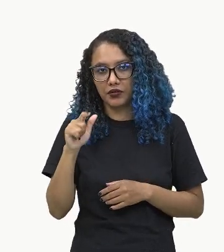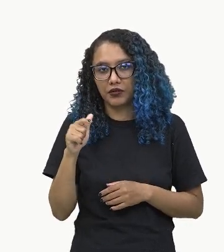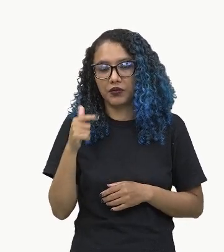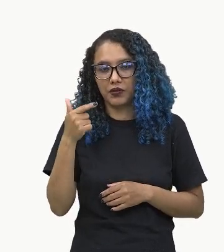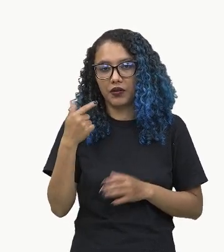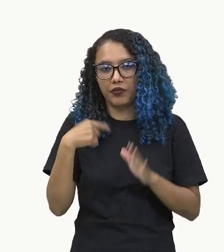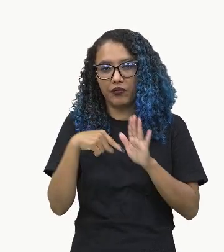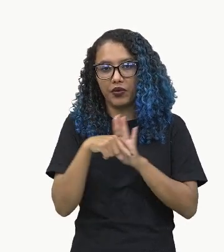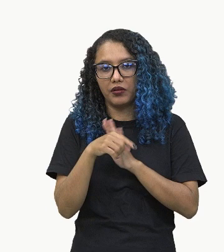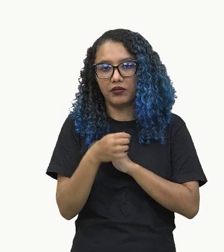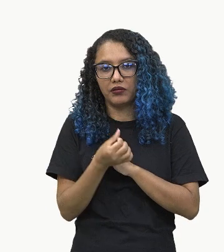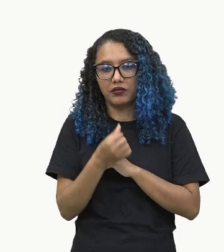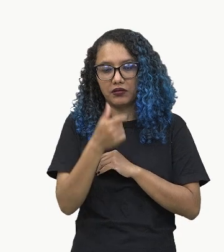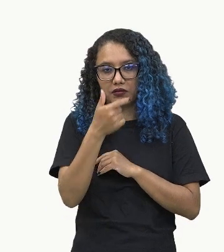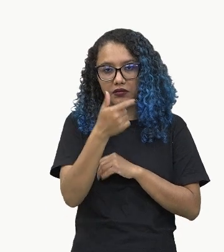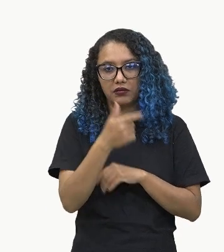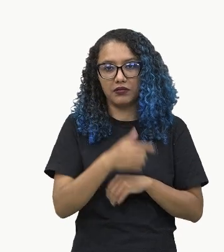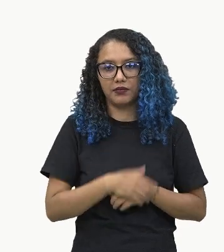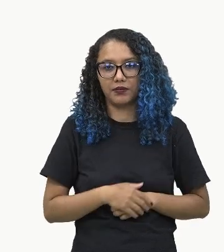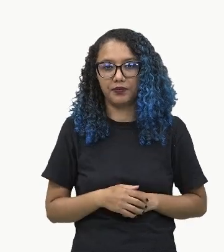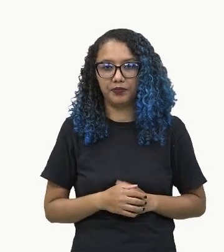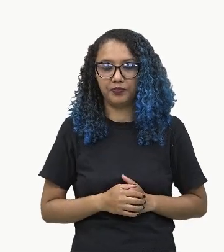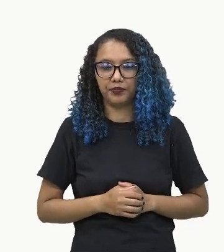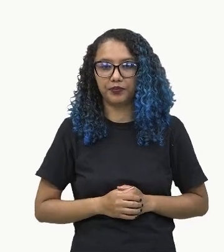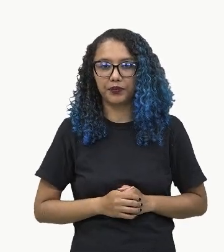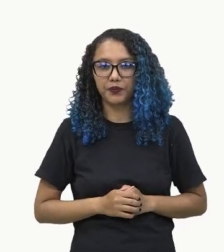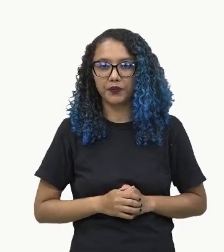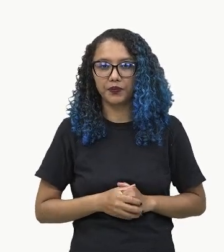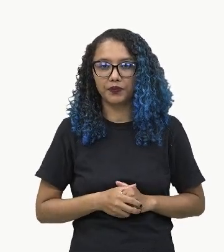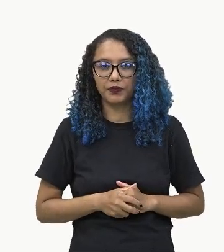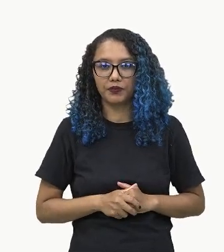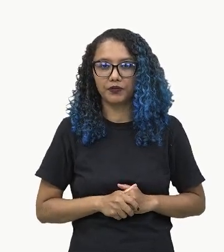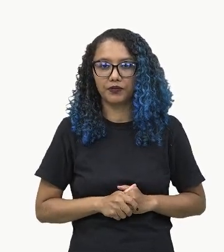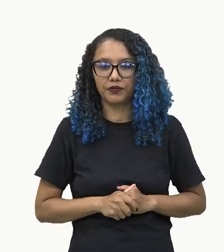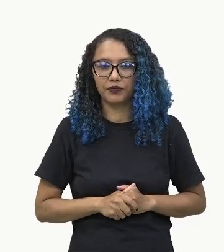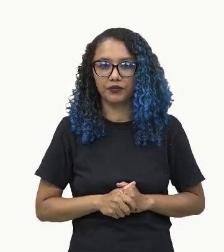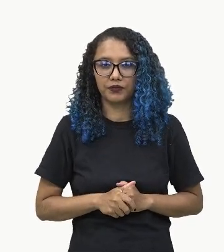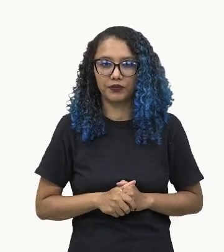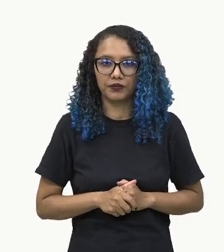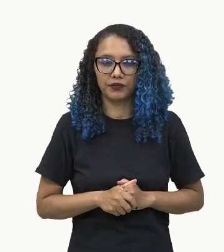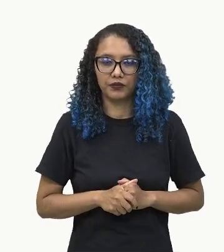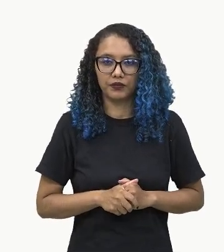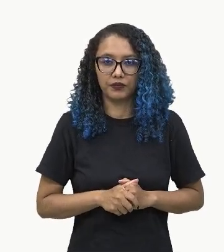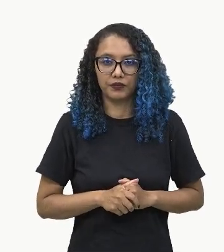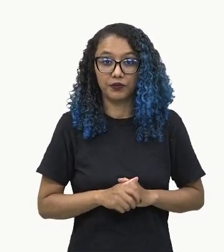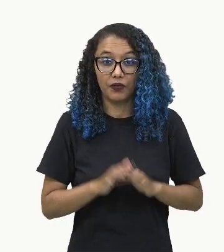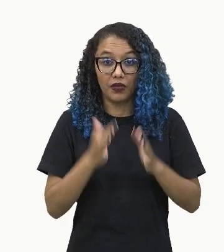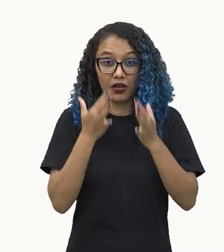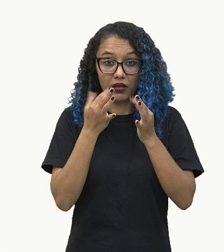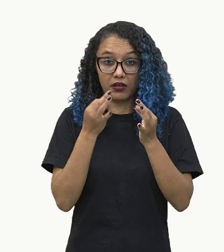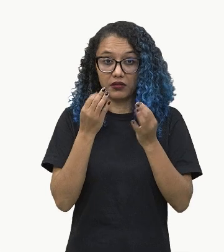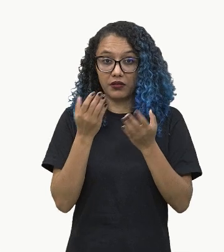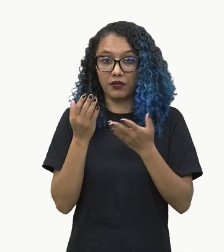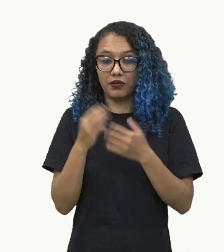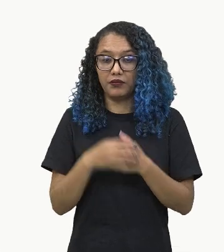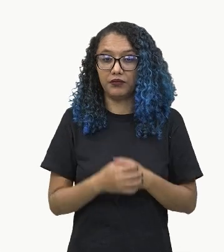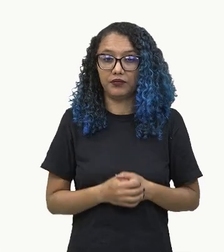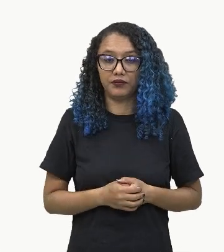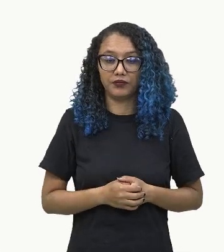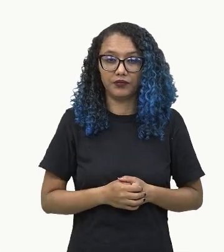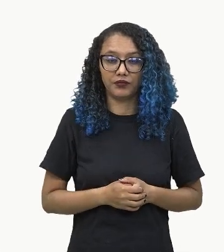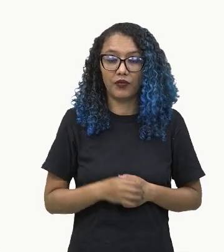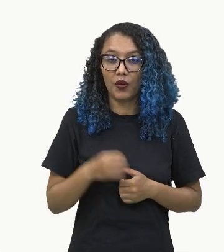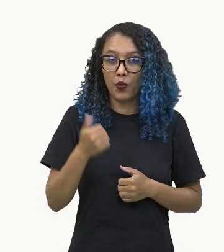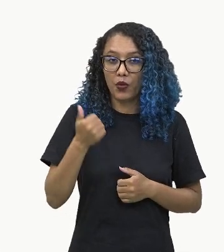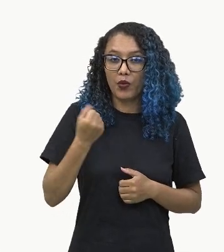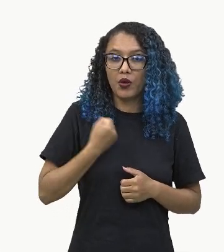quadrado menos 6 ao quadrado. Então, ó, observe que a gente tem o primeiro